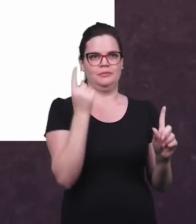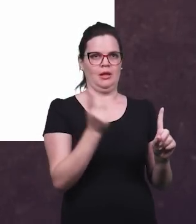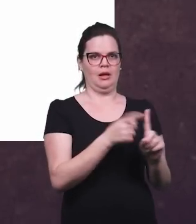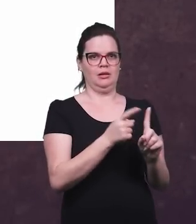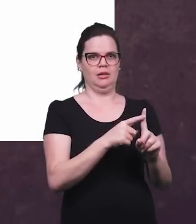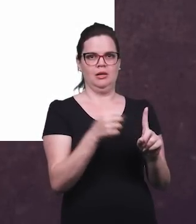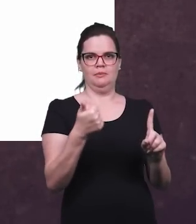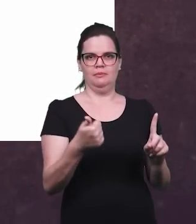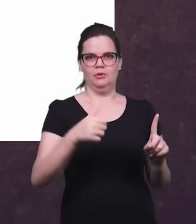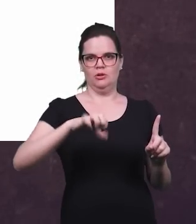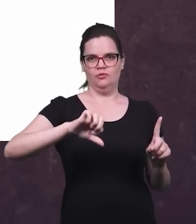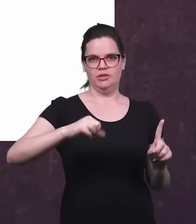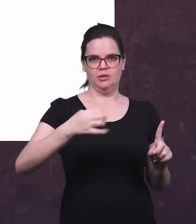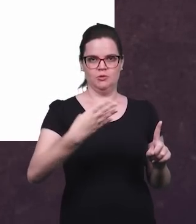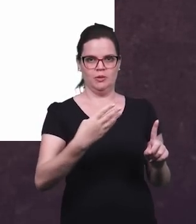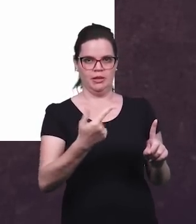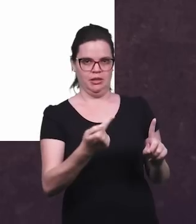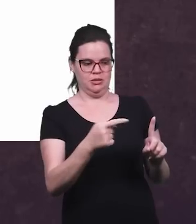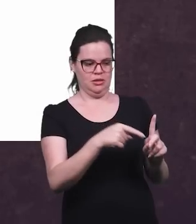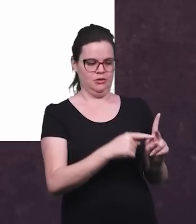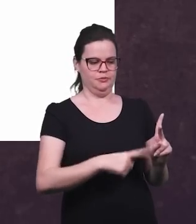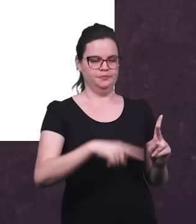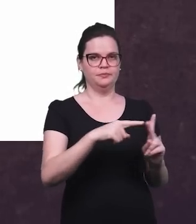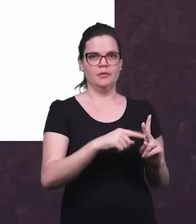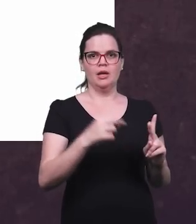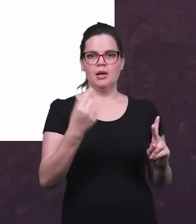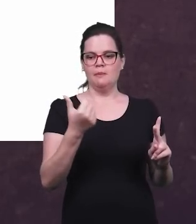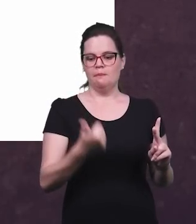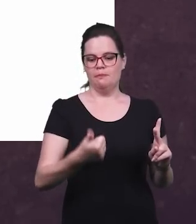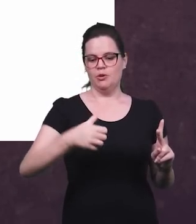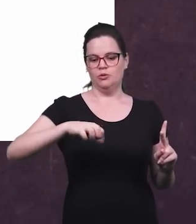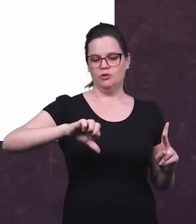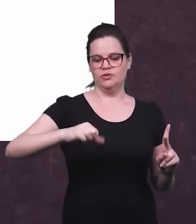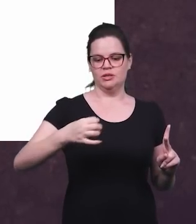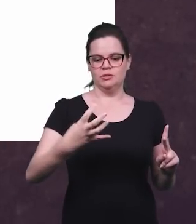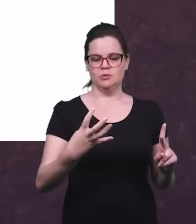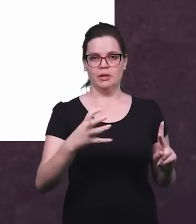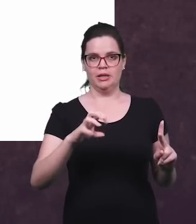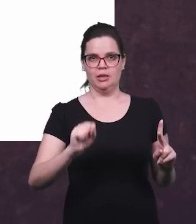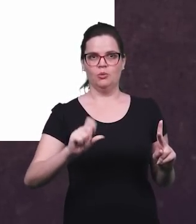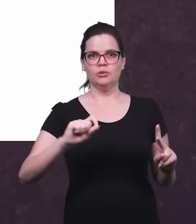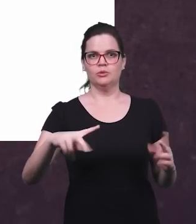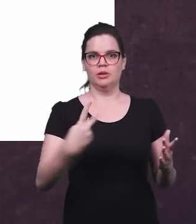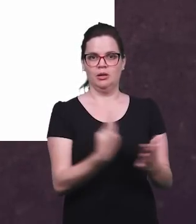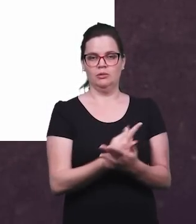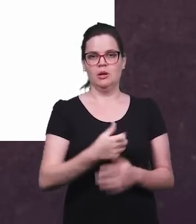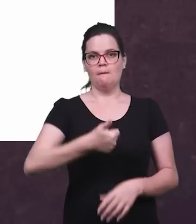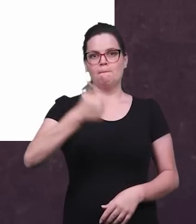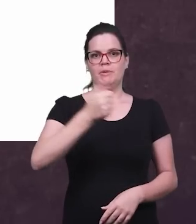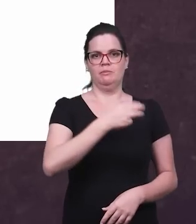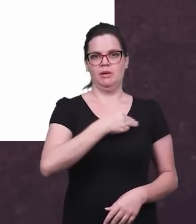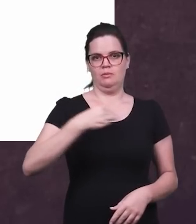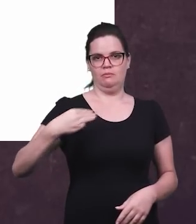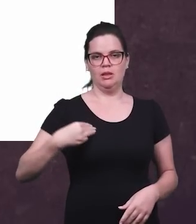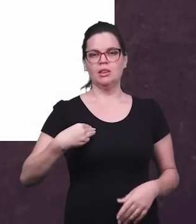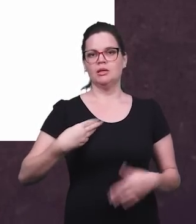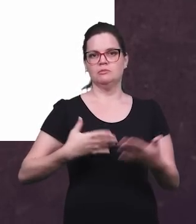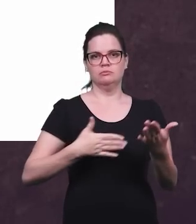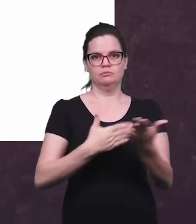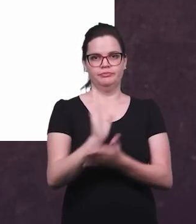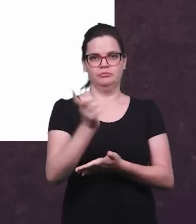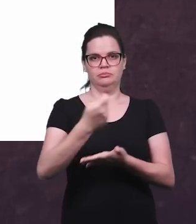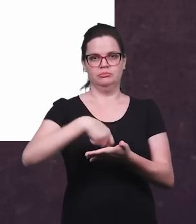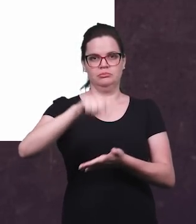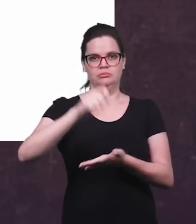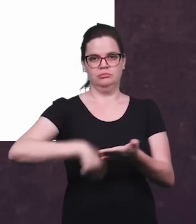1947, Israel voltou. Em 1948, o primeiro-ministro de Israel, Ben-Gurion, promulgou o